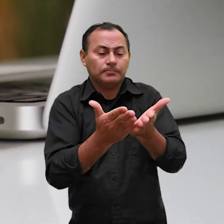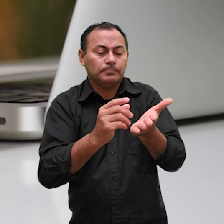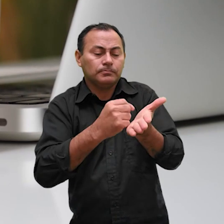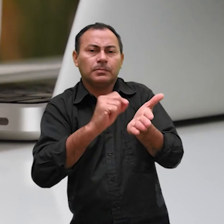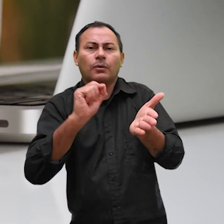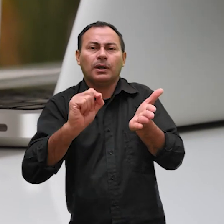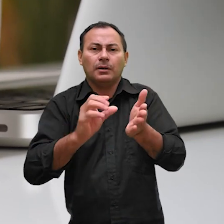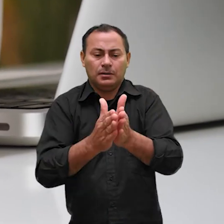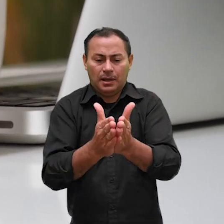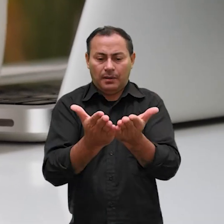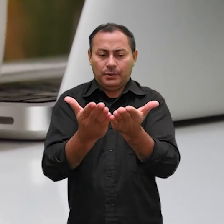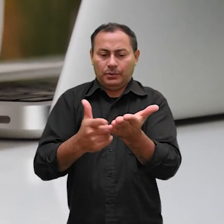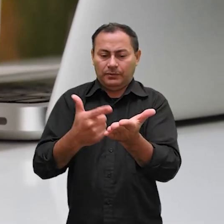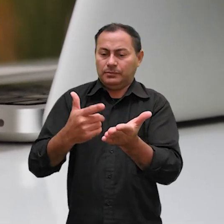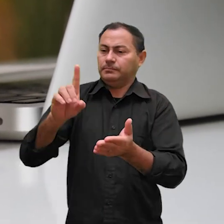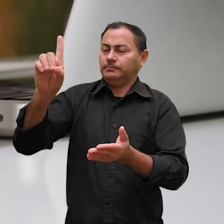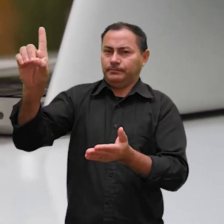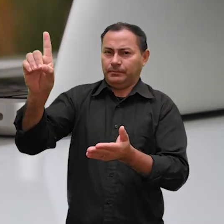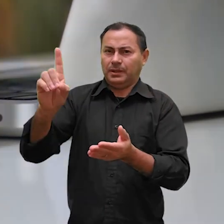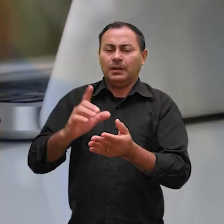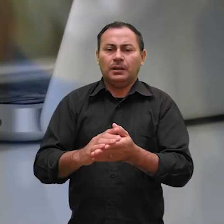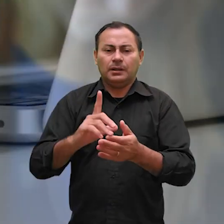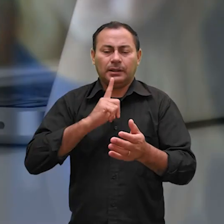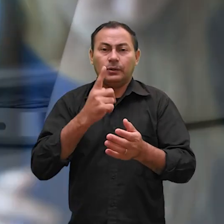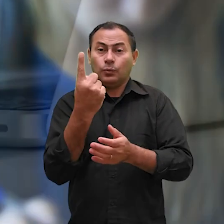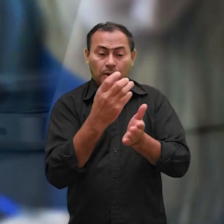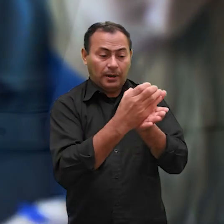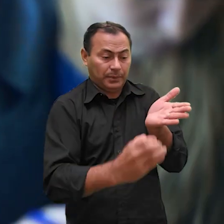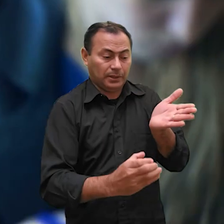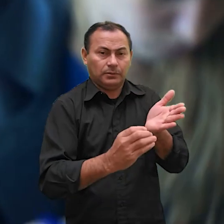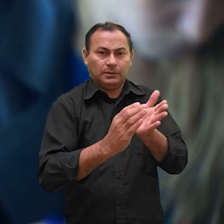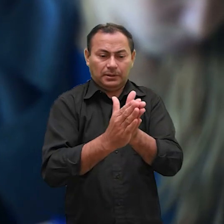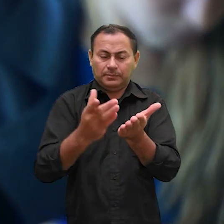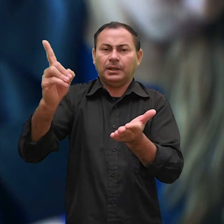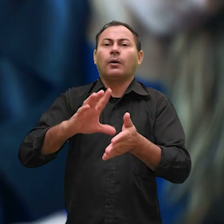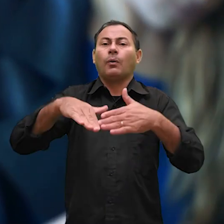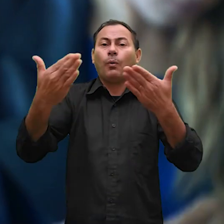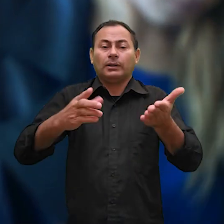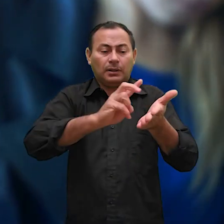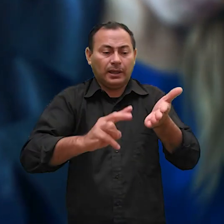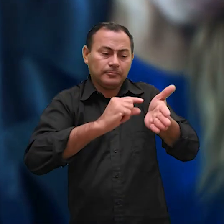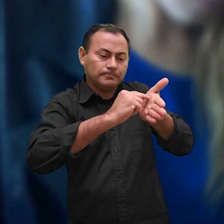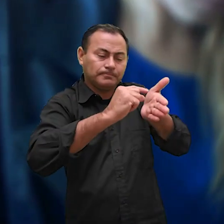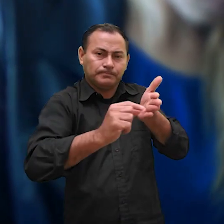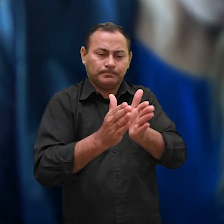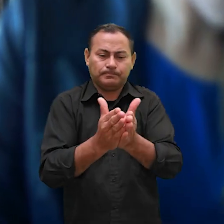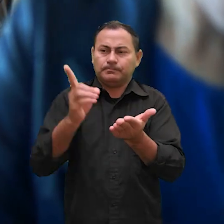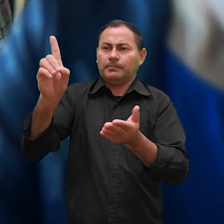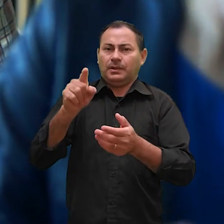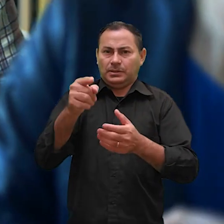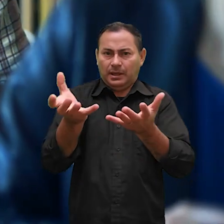escrito? Significa que quando se abre um livro da Bíblia, quando se toma um capítulo da Bíblia, quando se lê um verso da